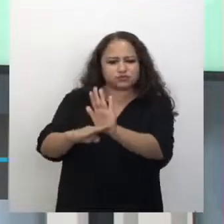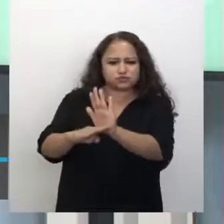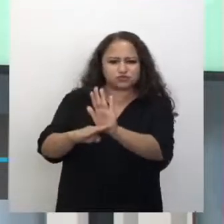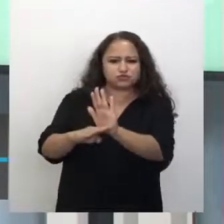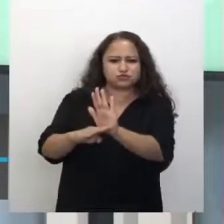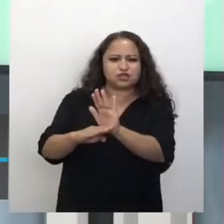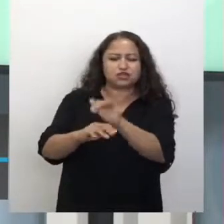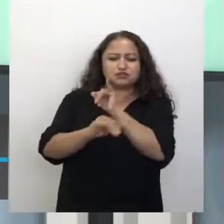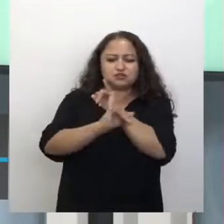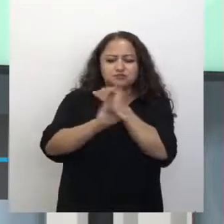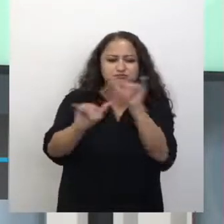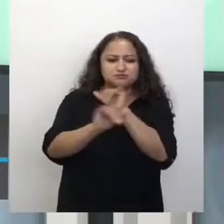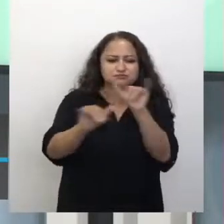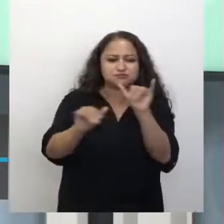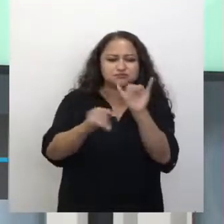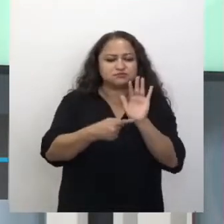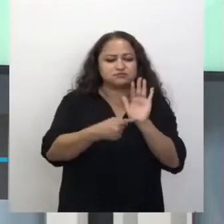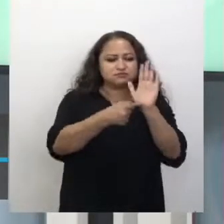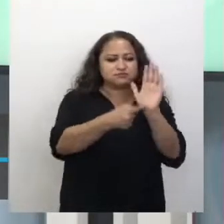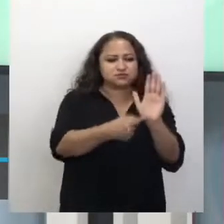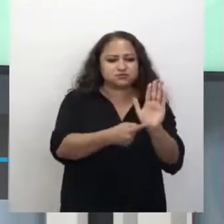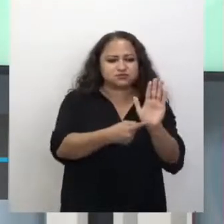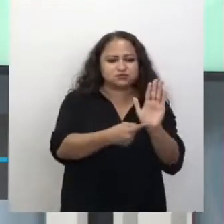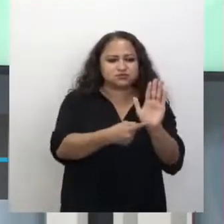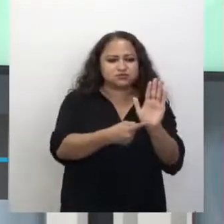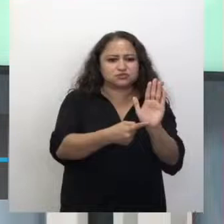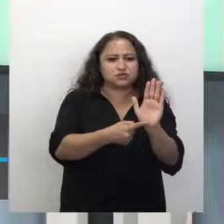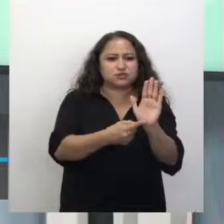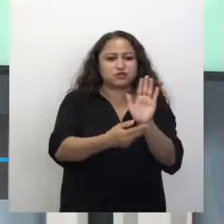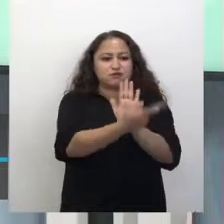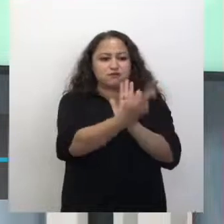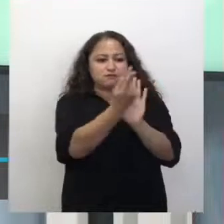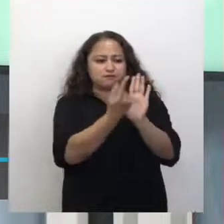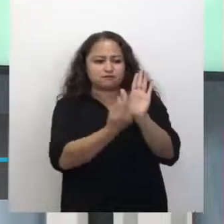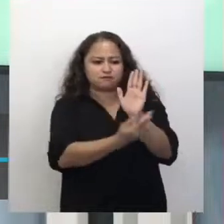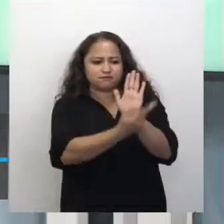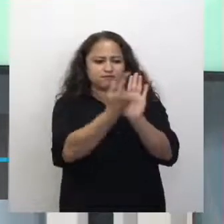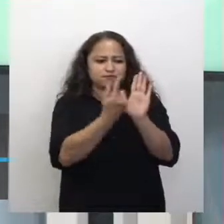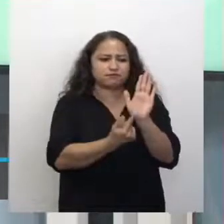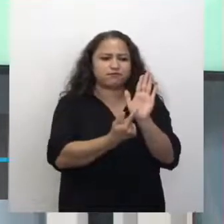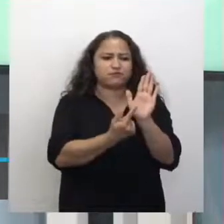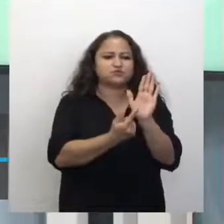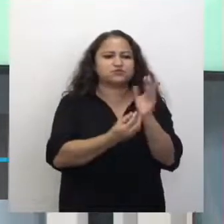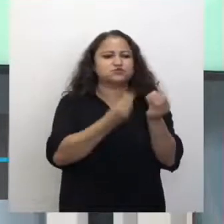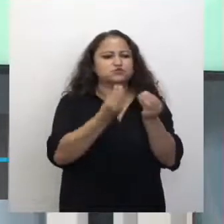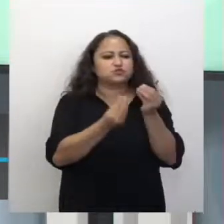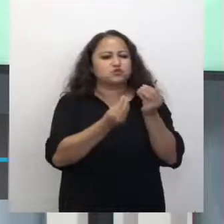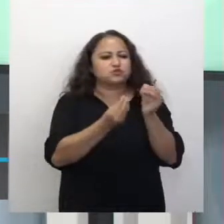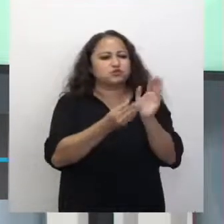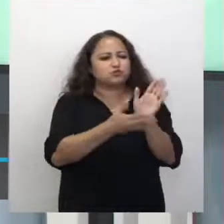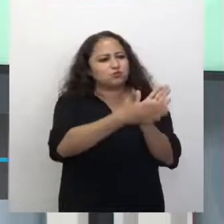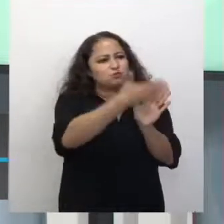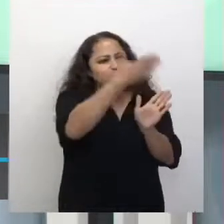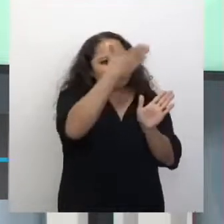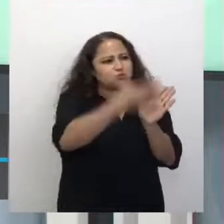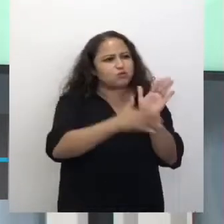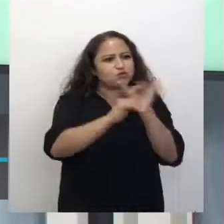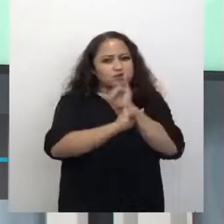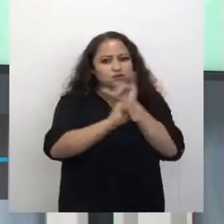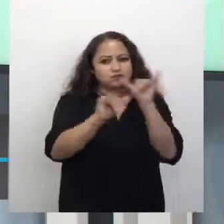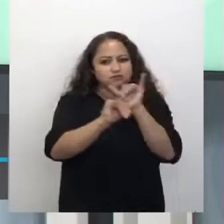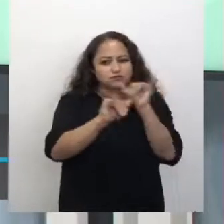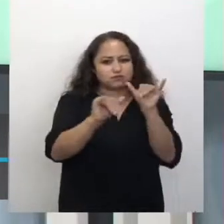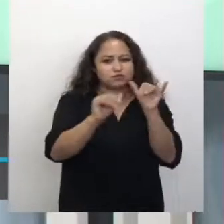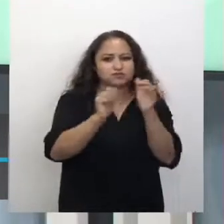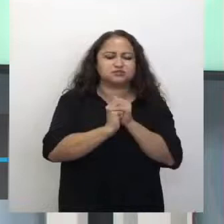por exemplo, fornecer os serviços gráficos de folders, né, de cartazes, né, cuidar dessa